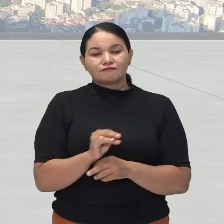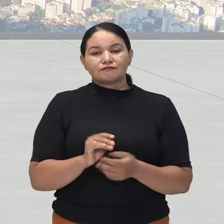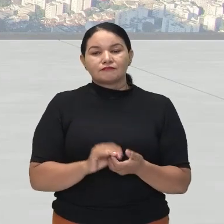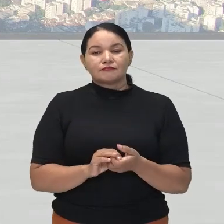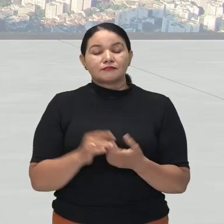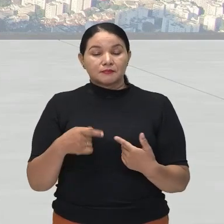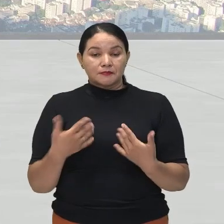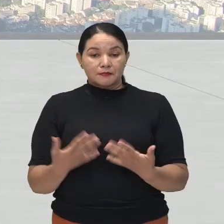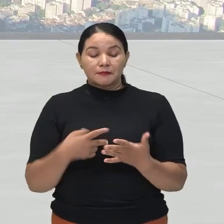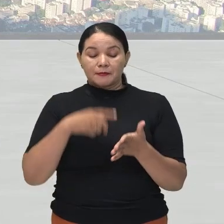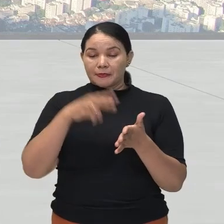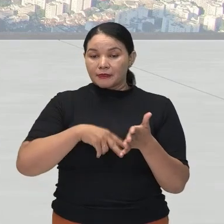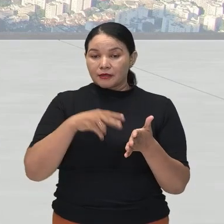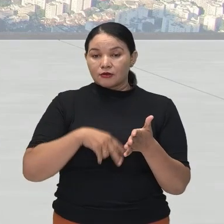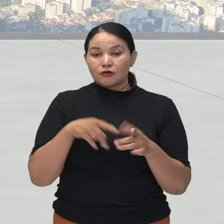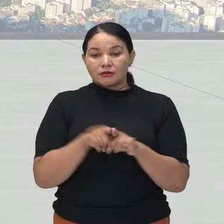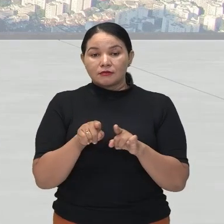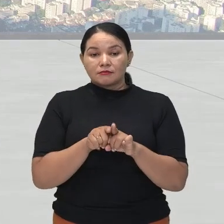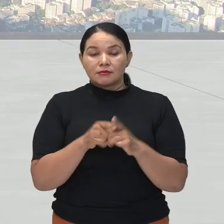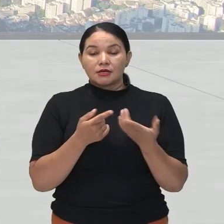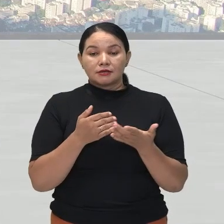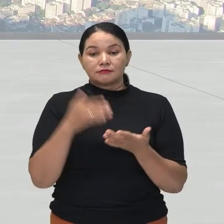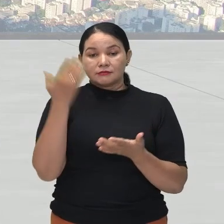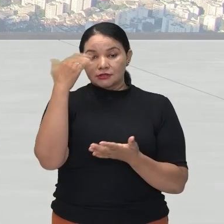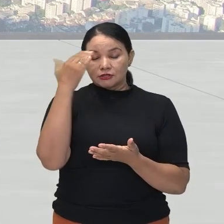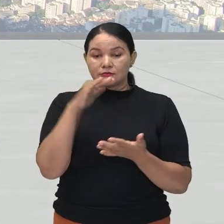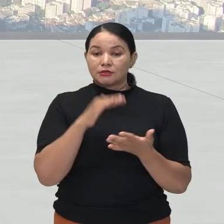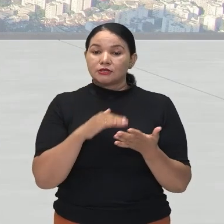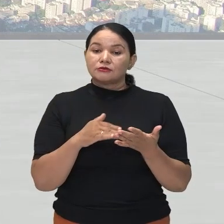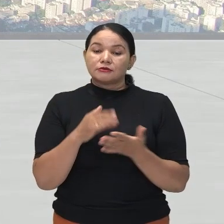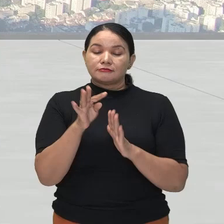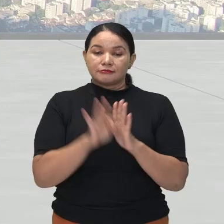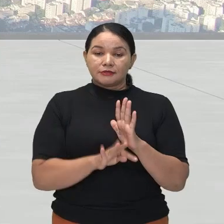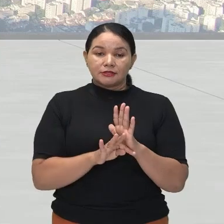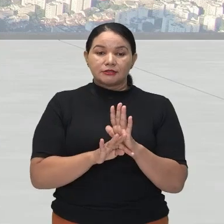e interpretação de textos no texto